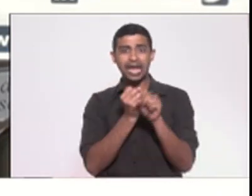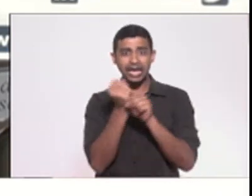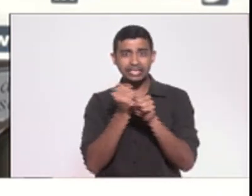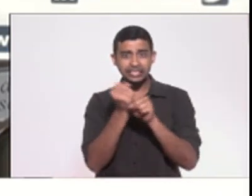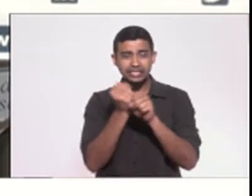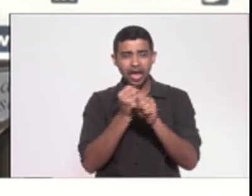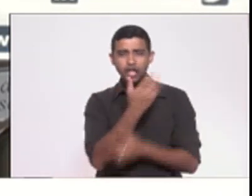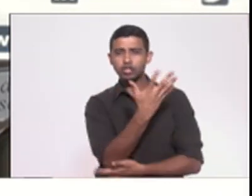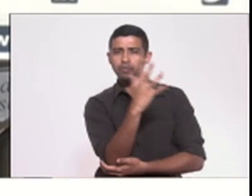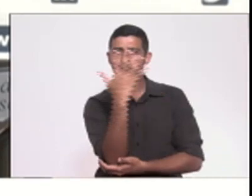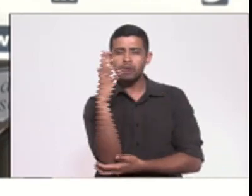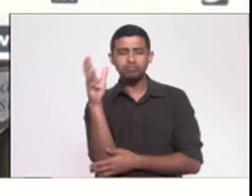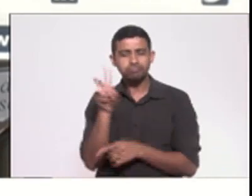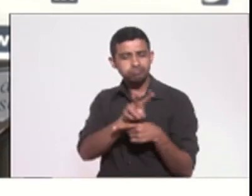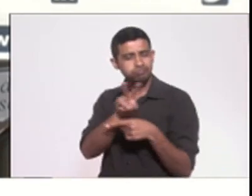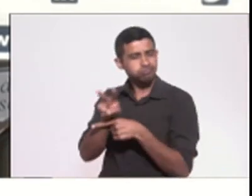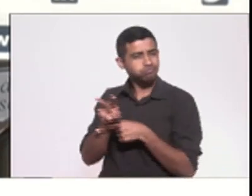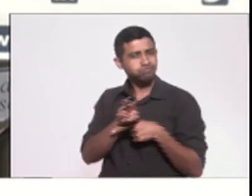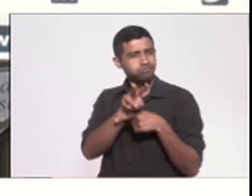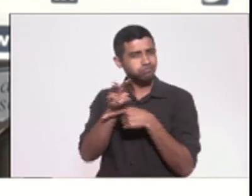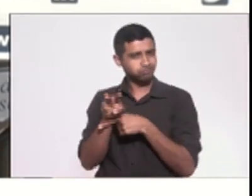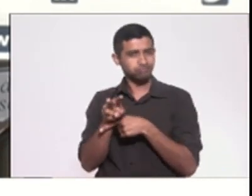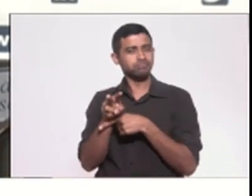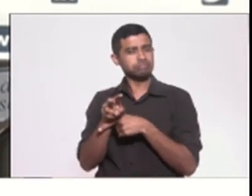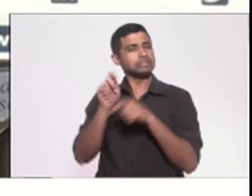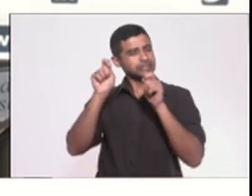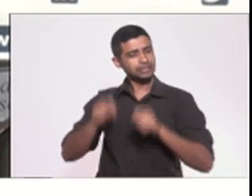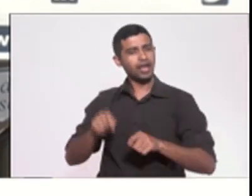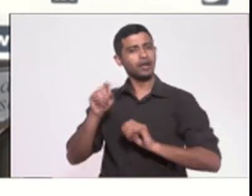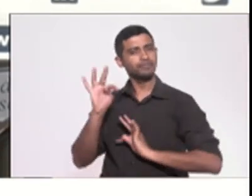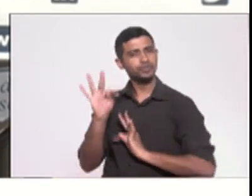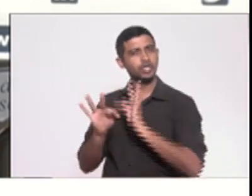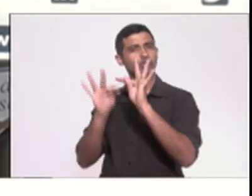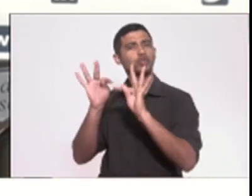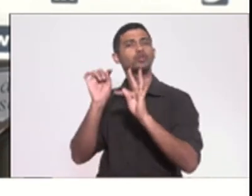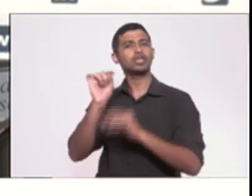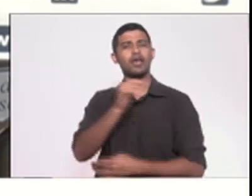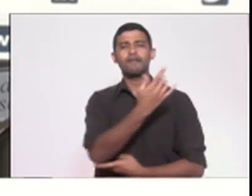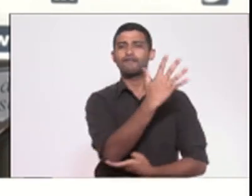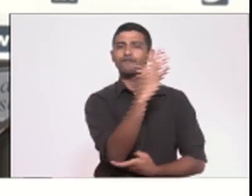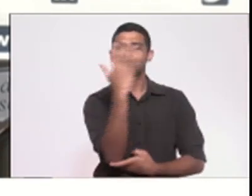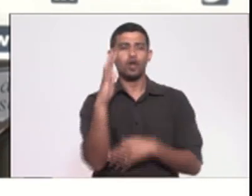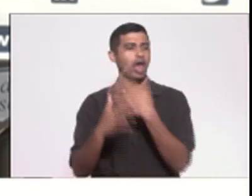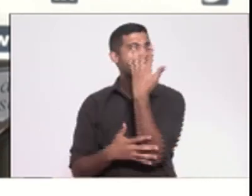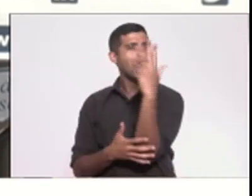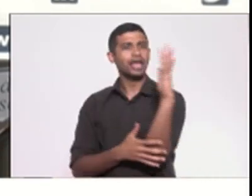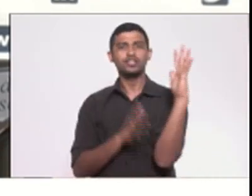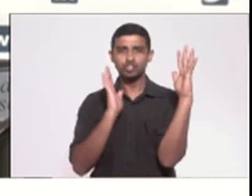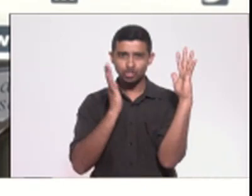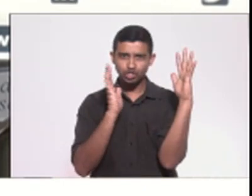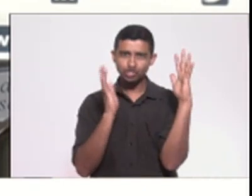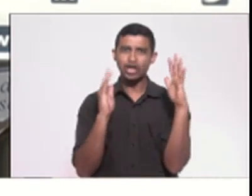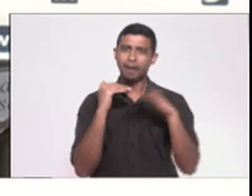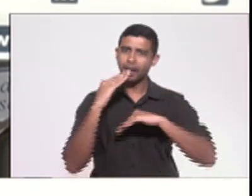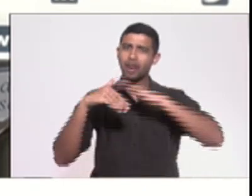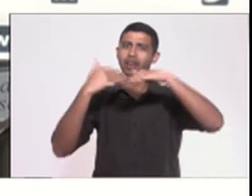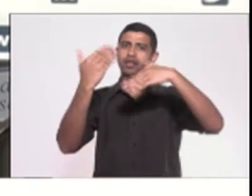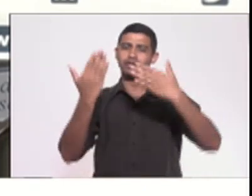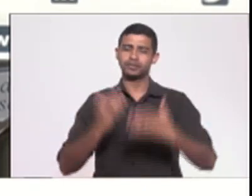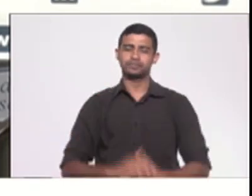gente consegue, né, com essa tecnologia, ter aí uma floresta já em crescimento.